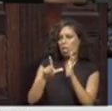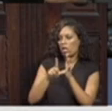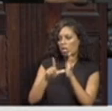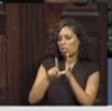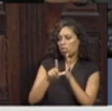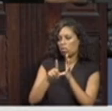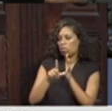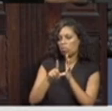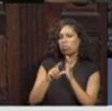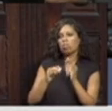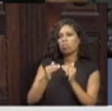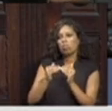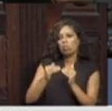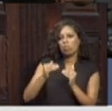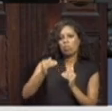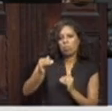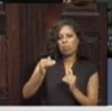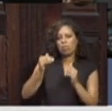2926